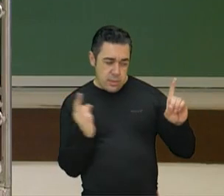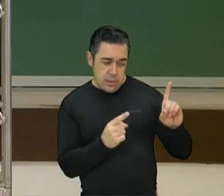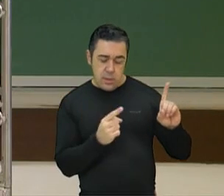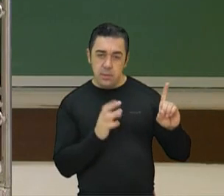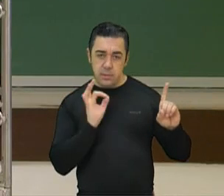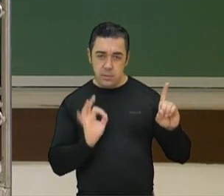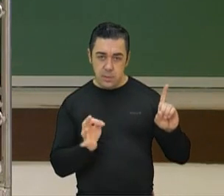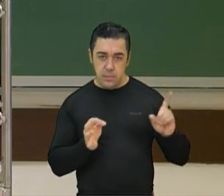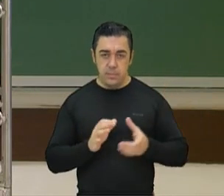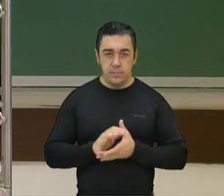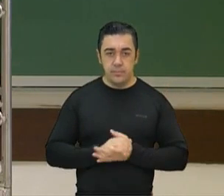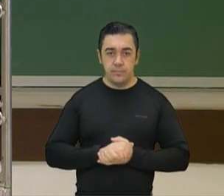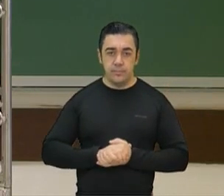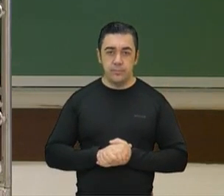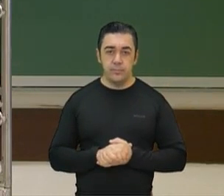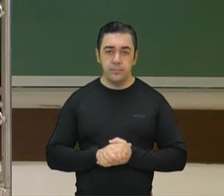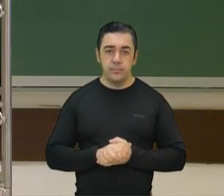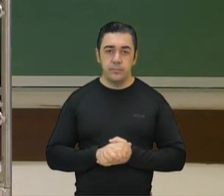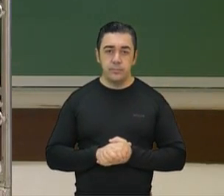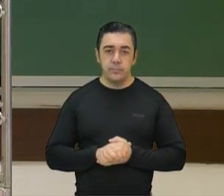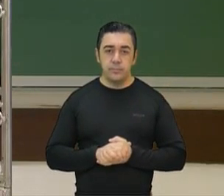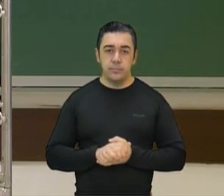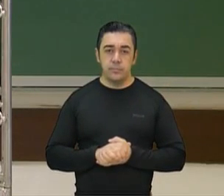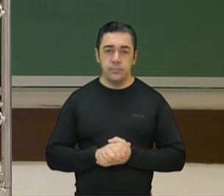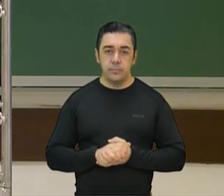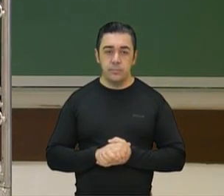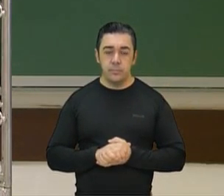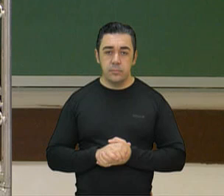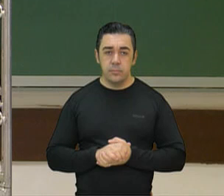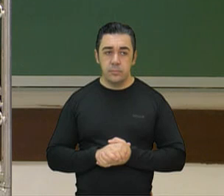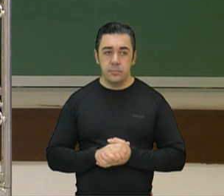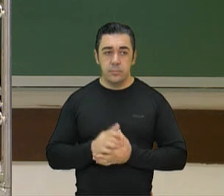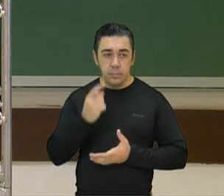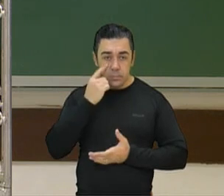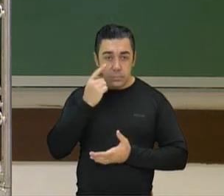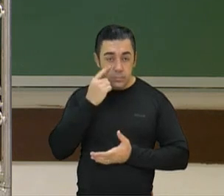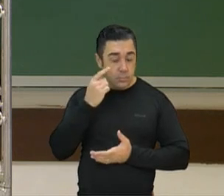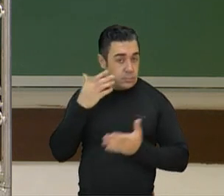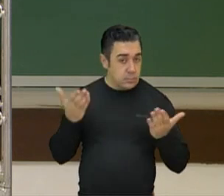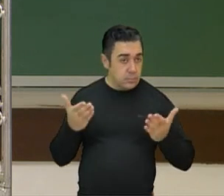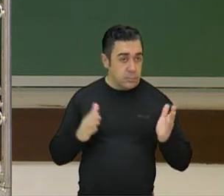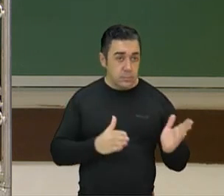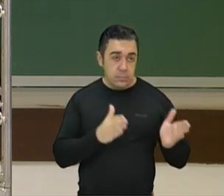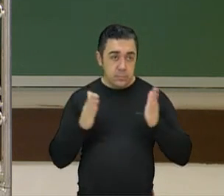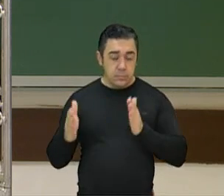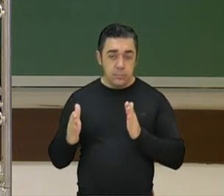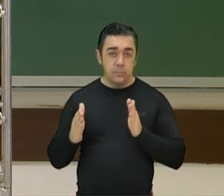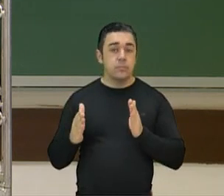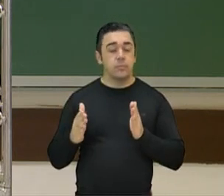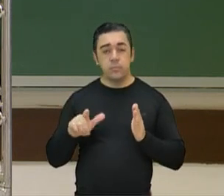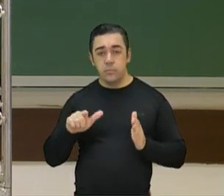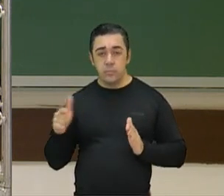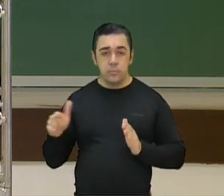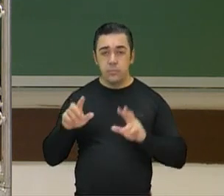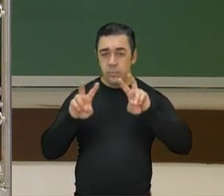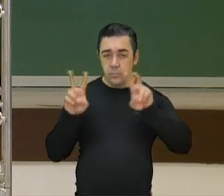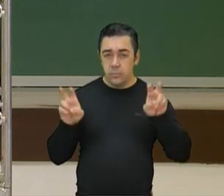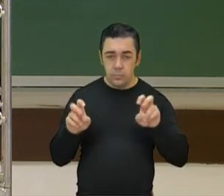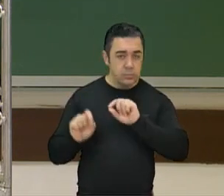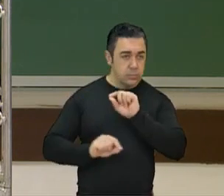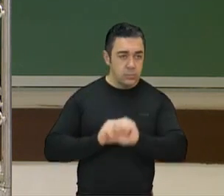a resposta correta. Então, nós vamos passar aqui para o nosso próximo